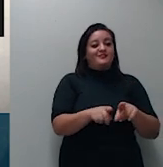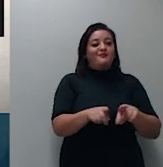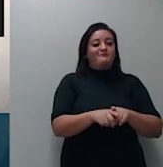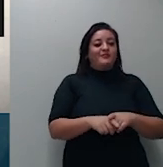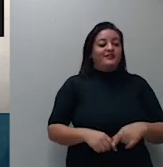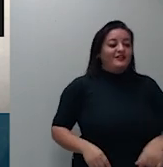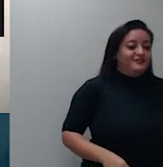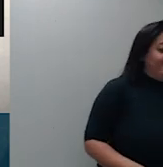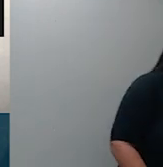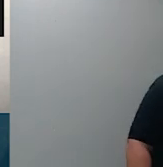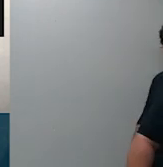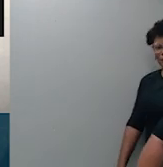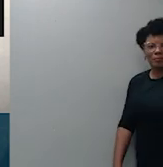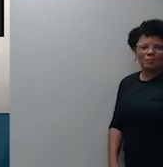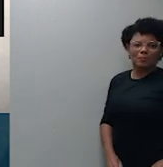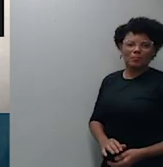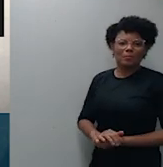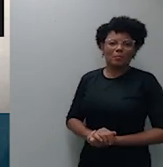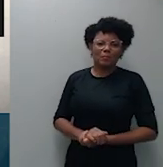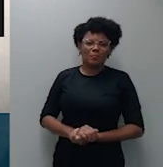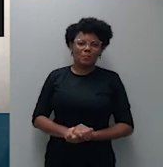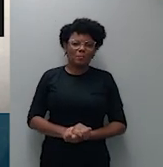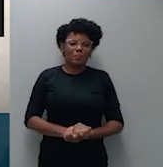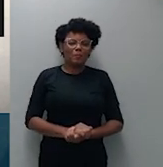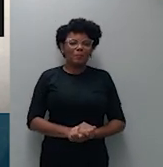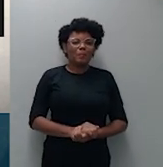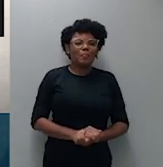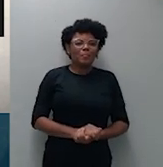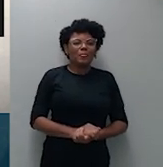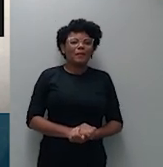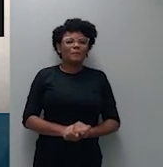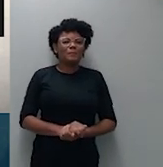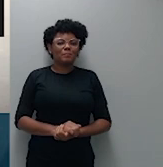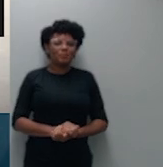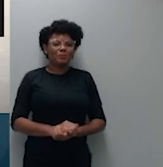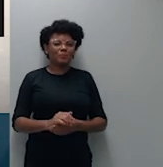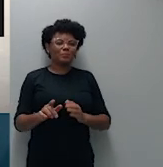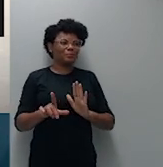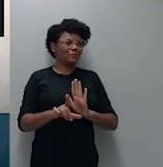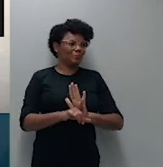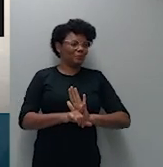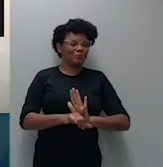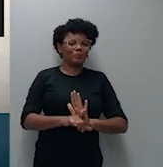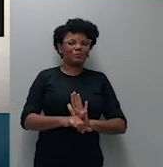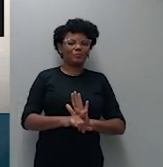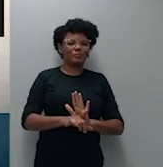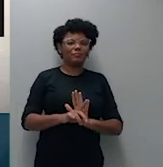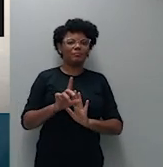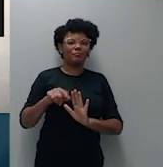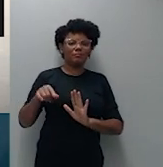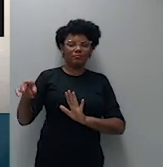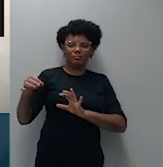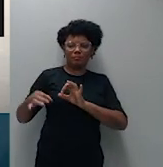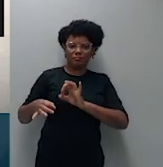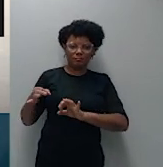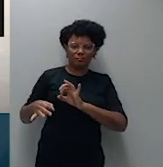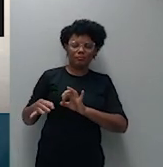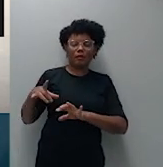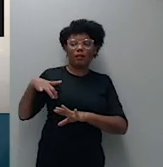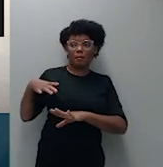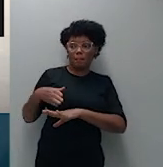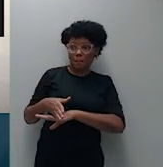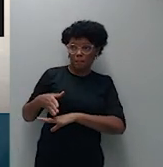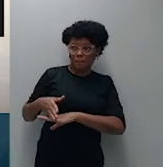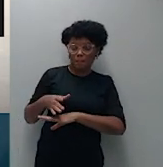tendo de se presumir considerado o afirmado no próximo ao fórum a folha 3665 e até o ajuizamento da presente